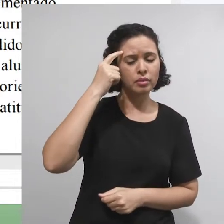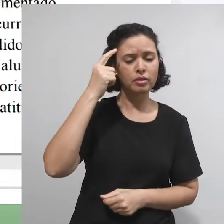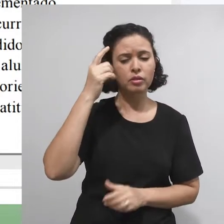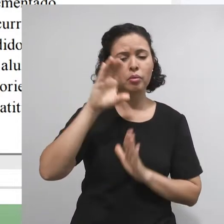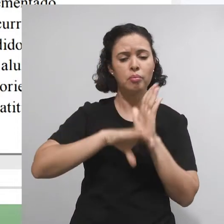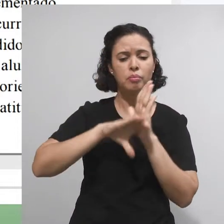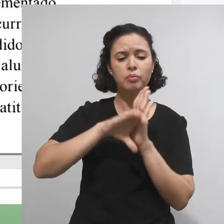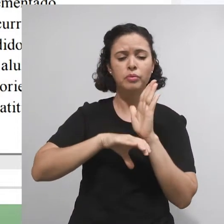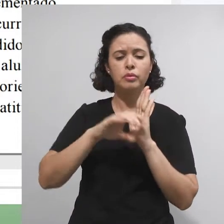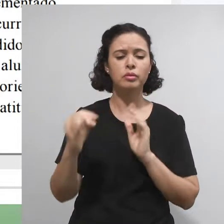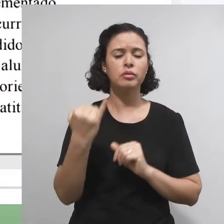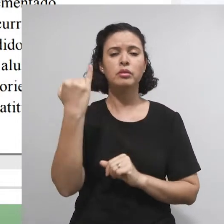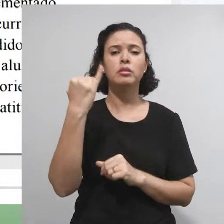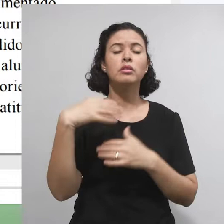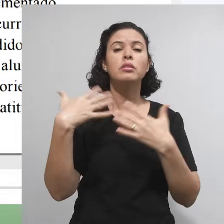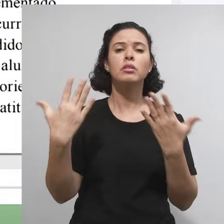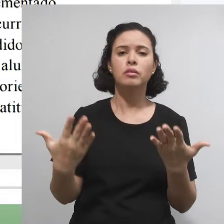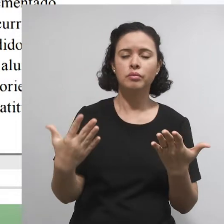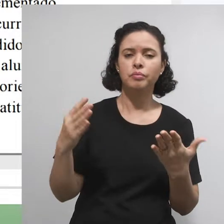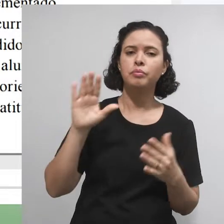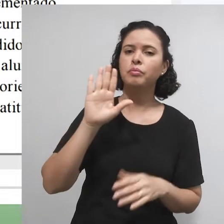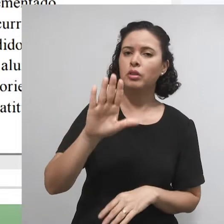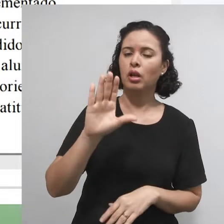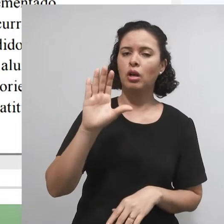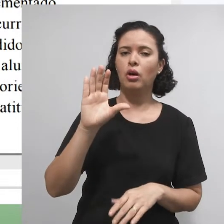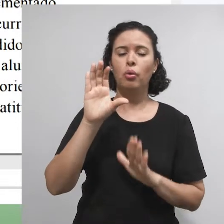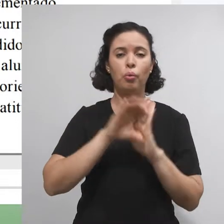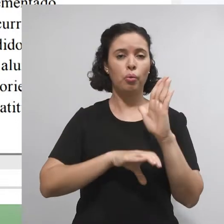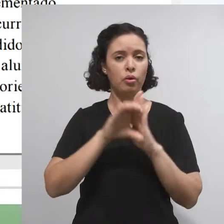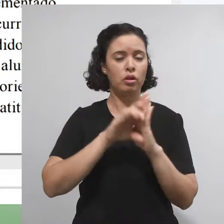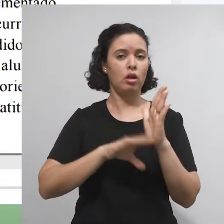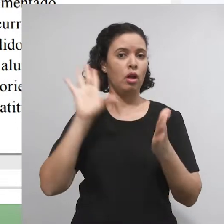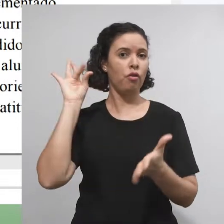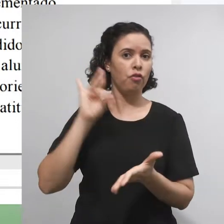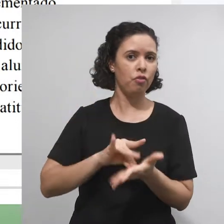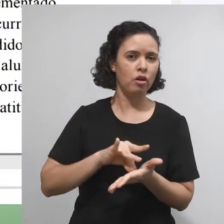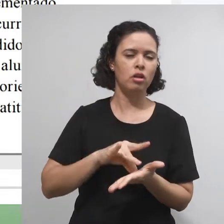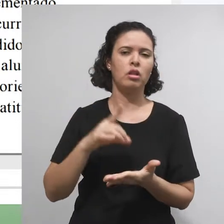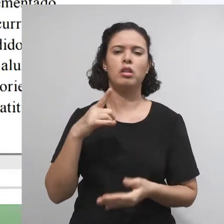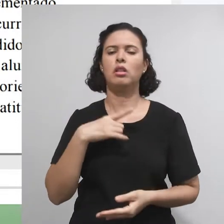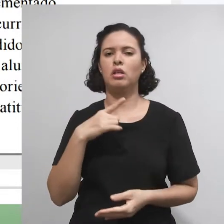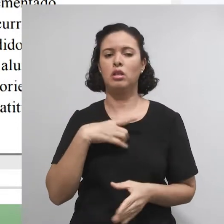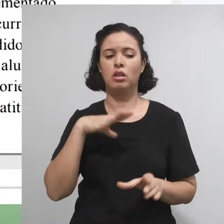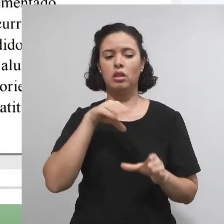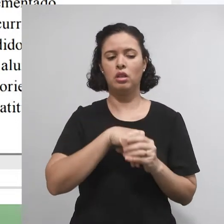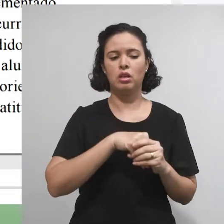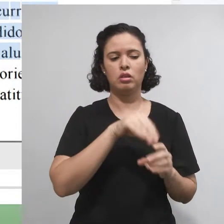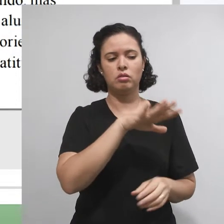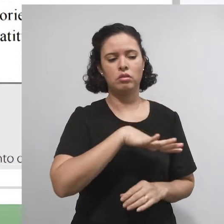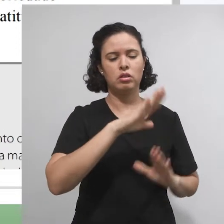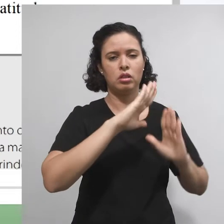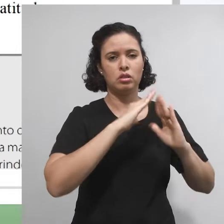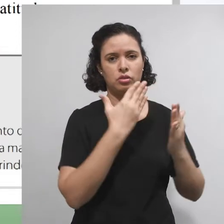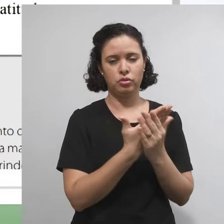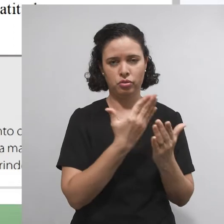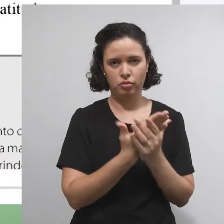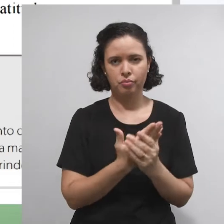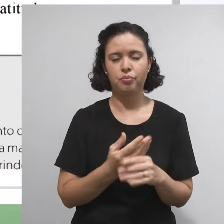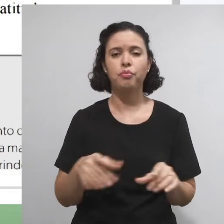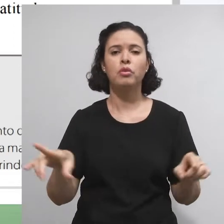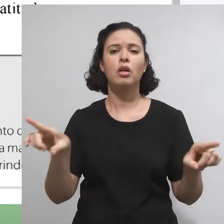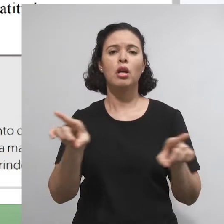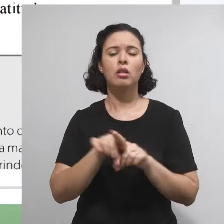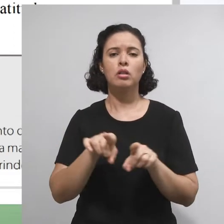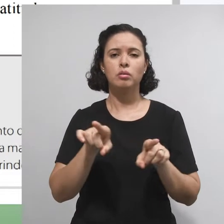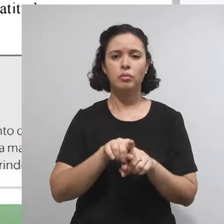currículo real, que é aquele que de fato acontece na realidade escolar, e o currículo oculto, que é aquele